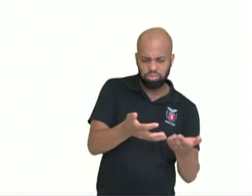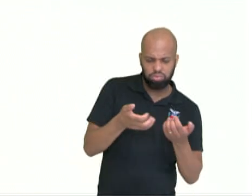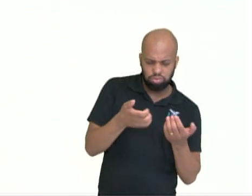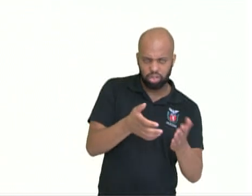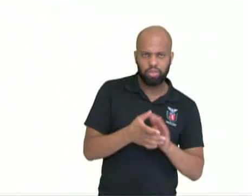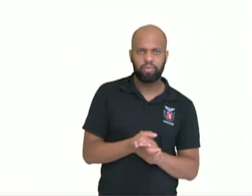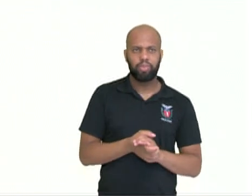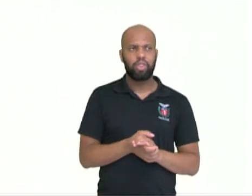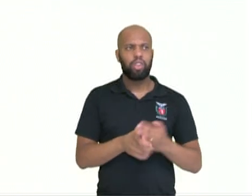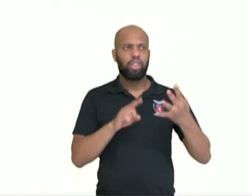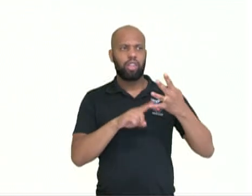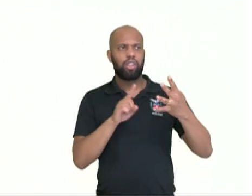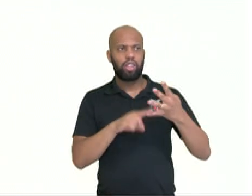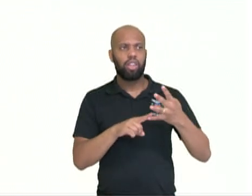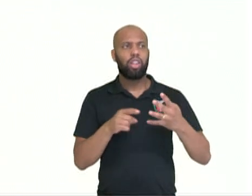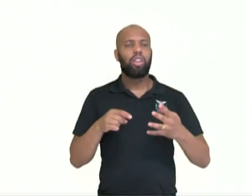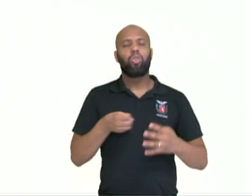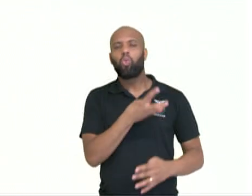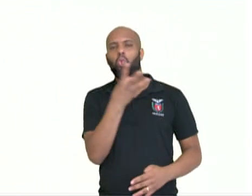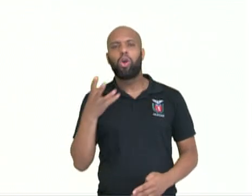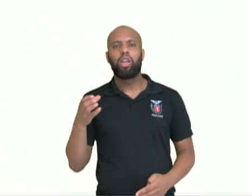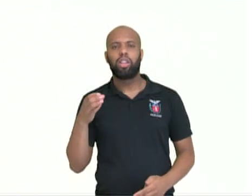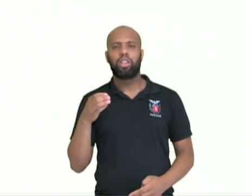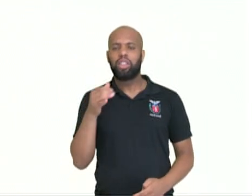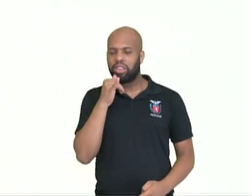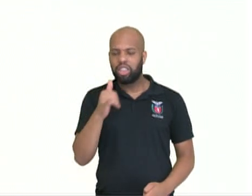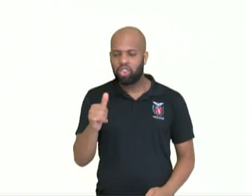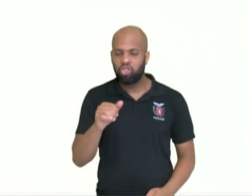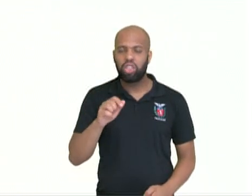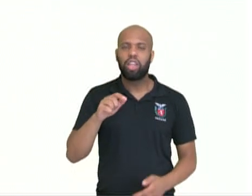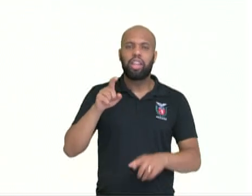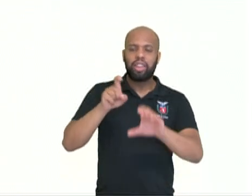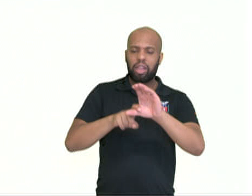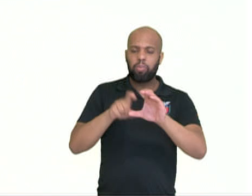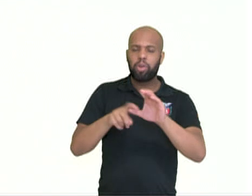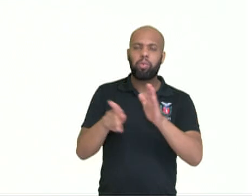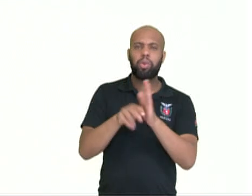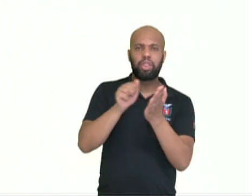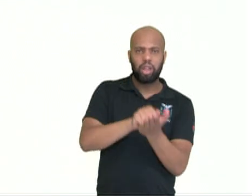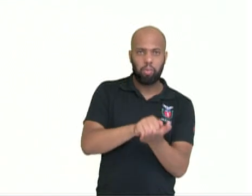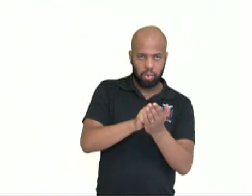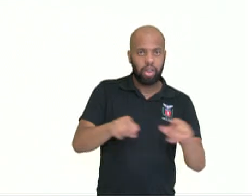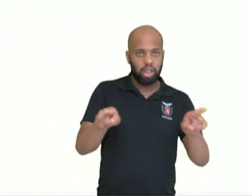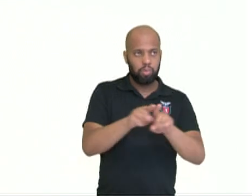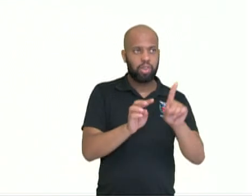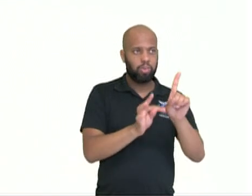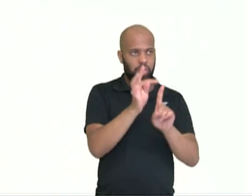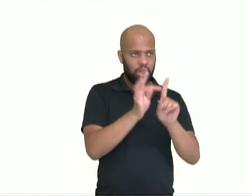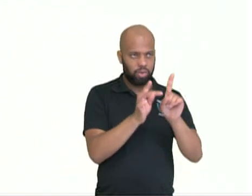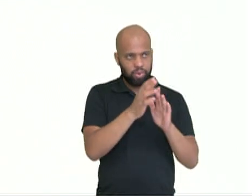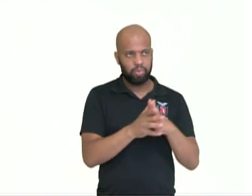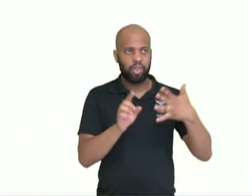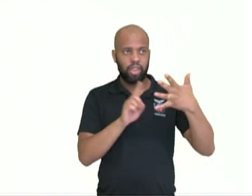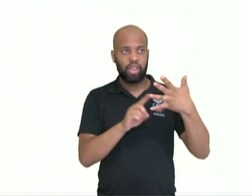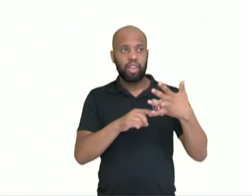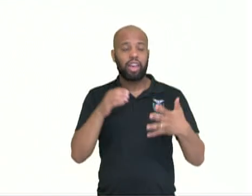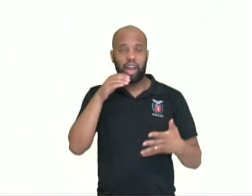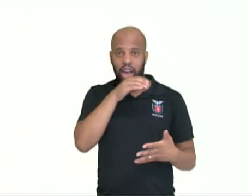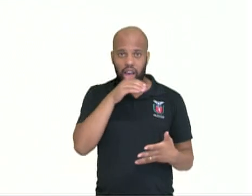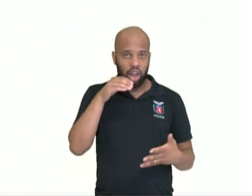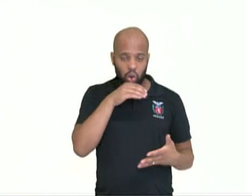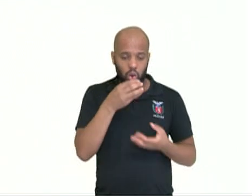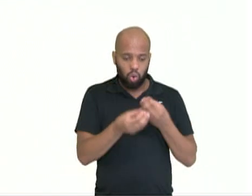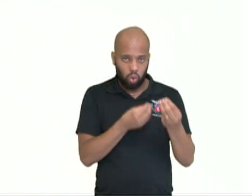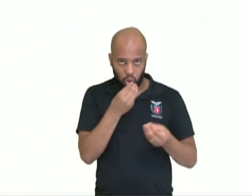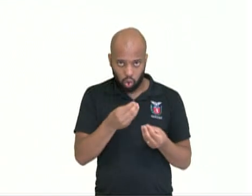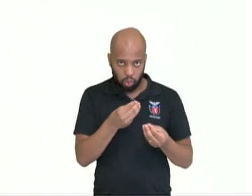A quantidade de energia térmica de um corpo depende de sua massa, além da temperatura. Calor e energia térmica transmitida de um corpo mais quente para